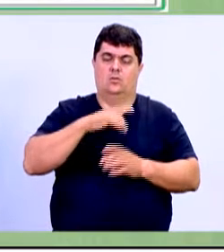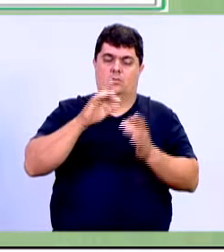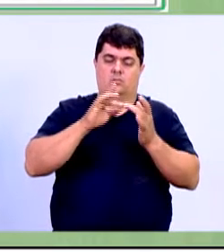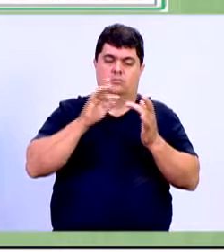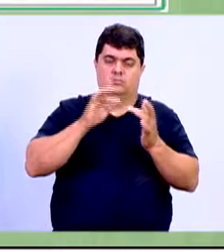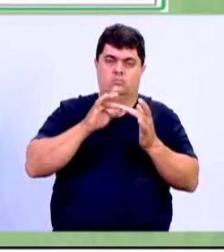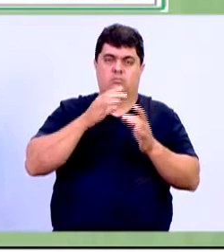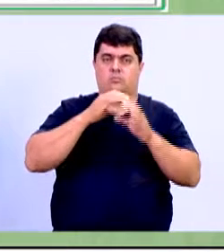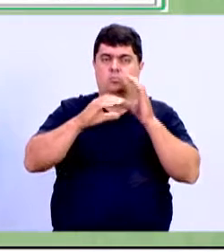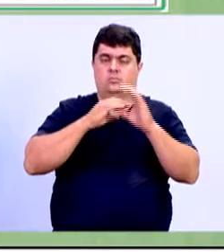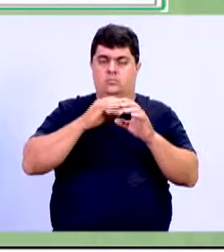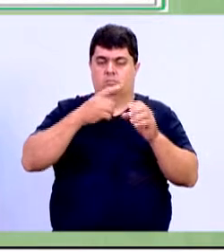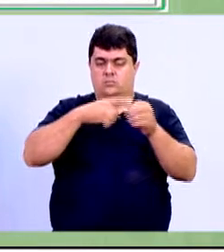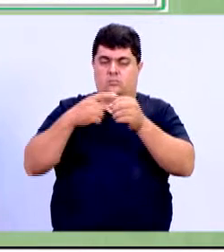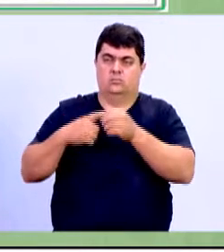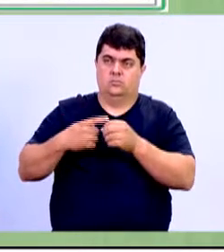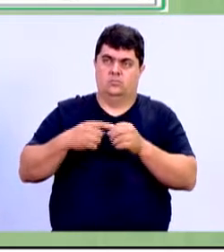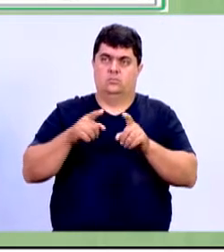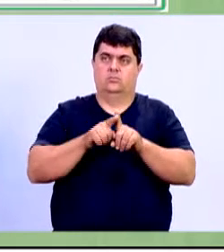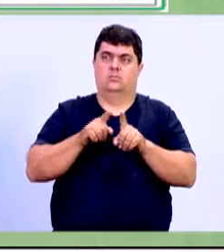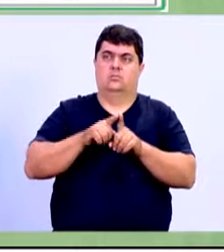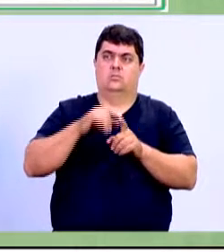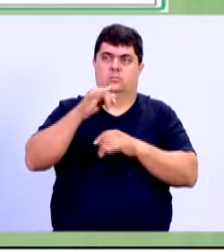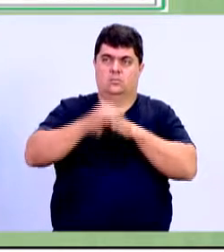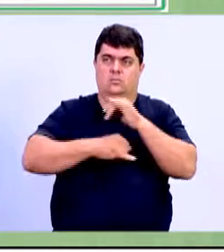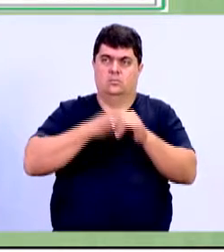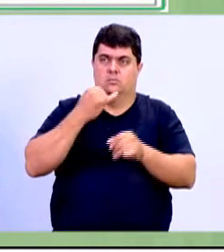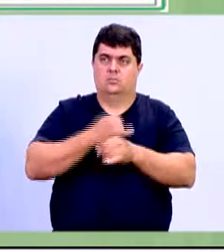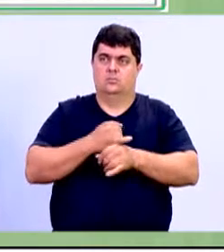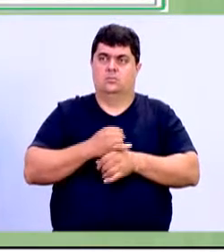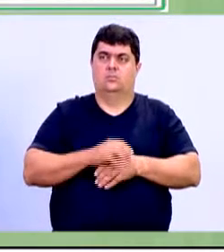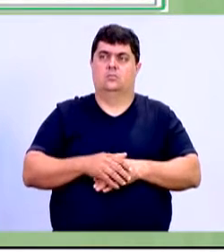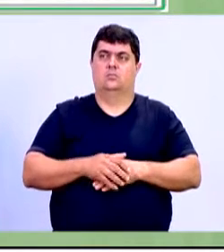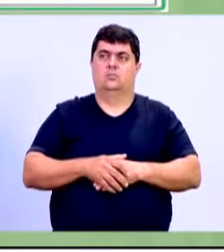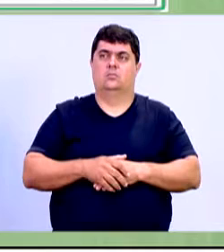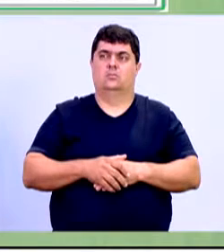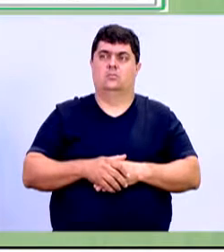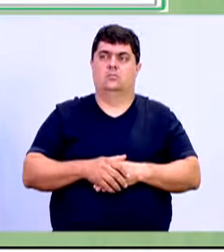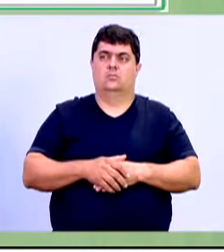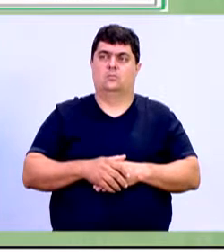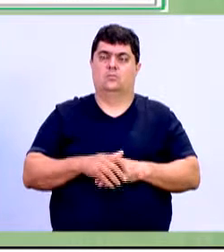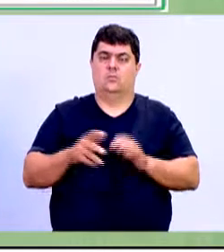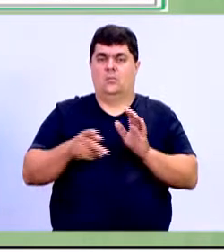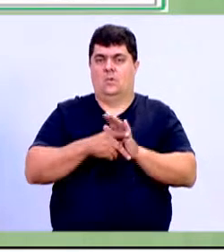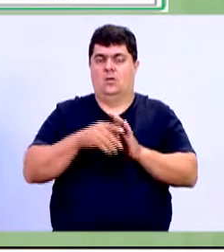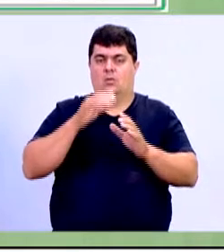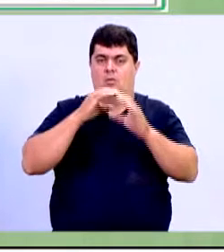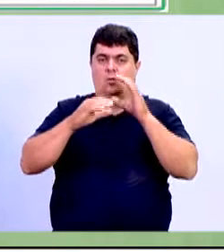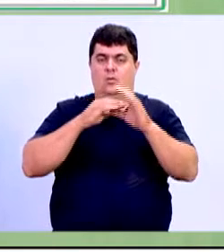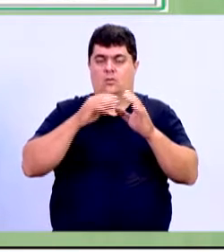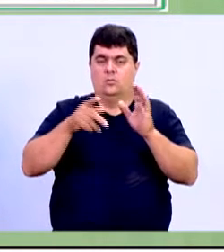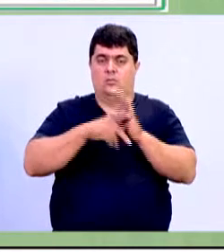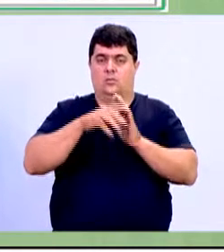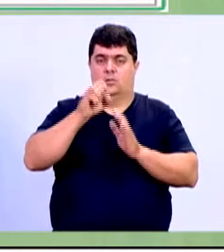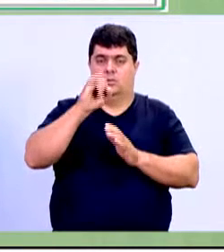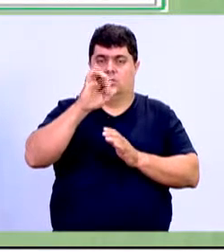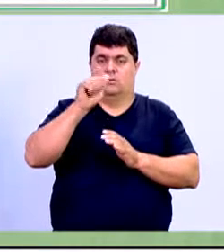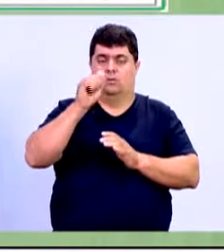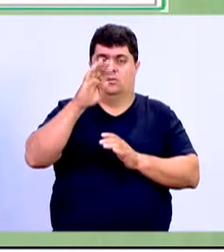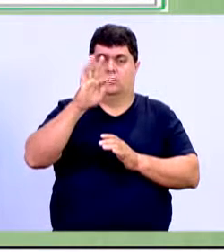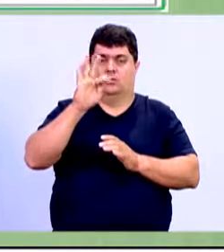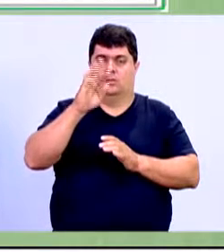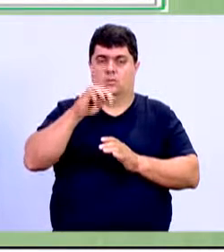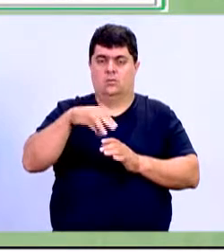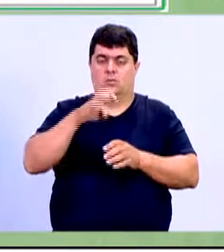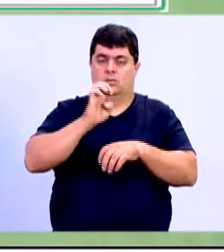regionais, tá? Aqui o nosso link de internet e aí aqui um link dedicado para comunicação com o servidor do